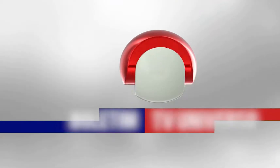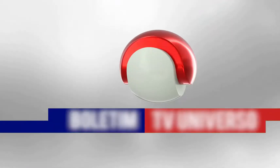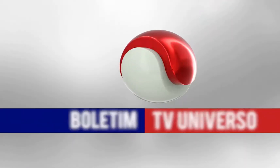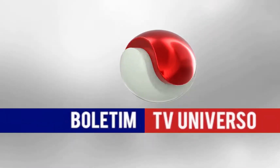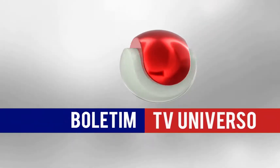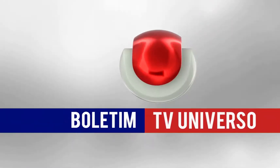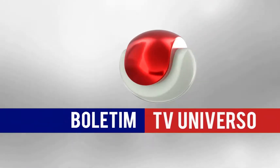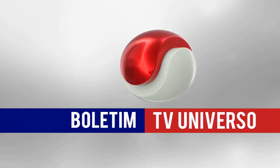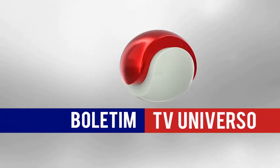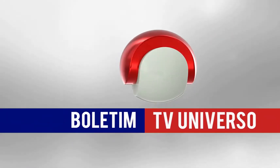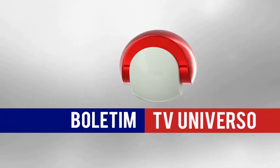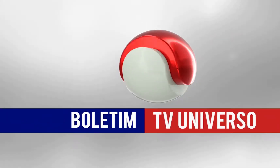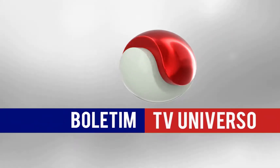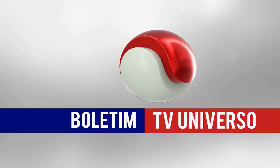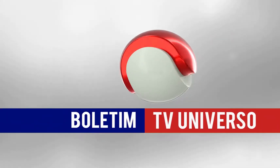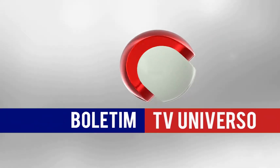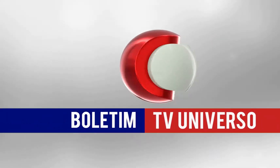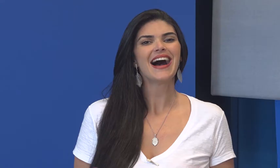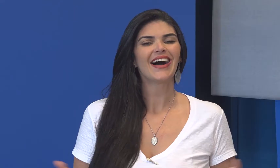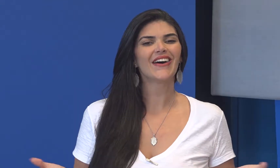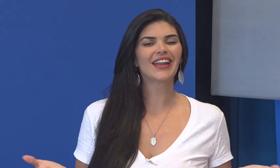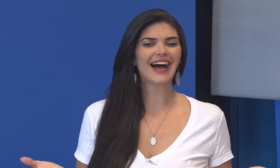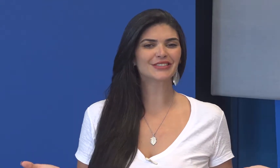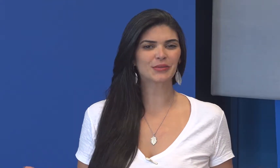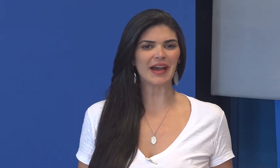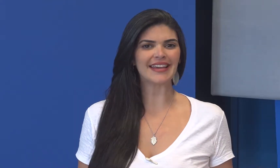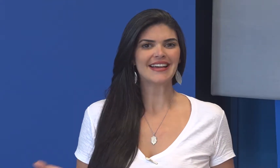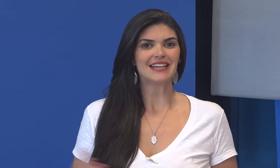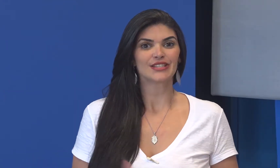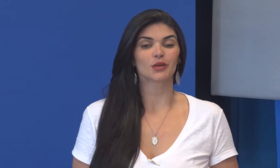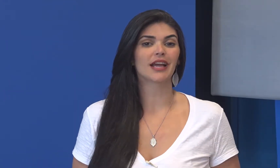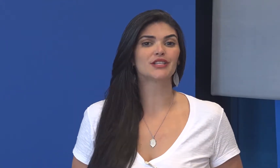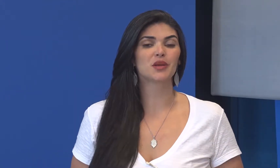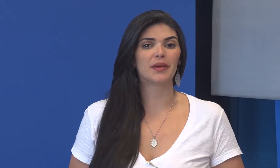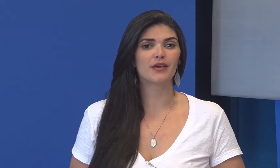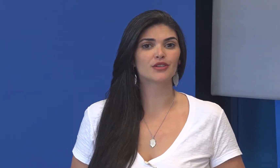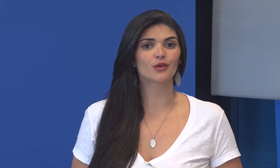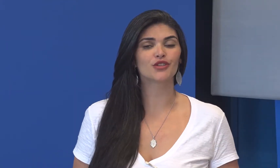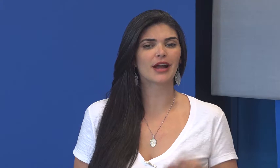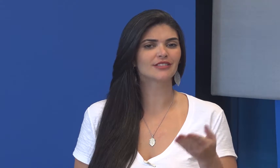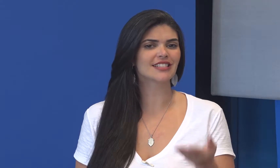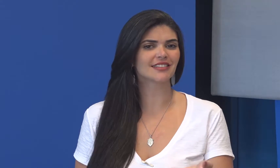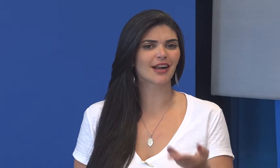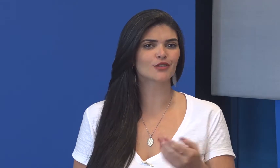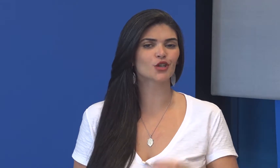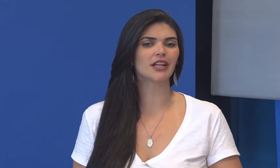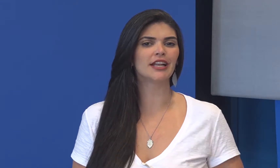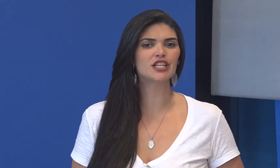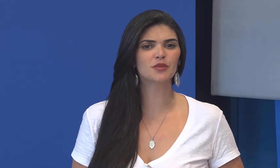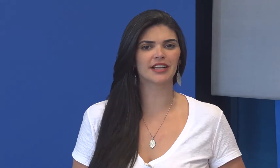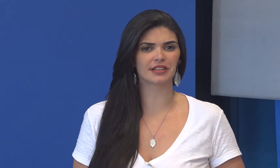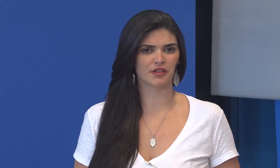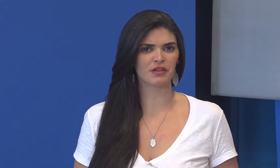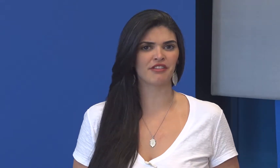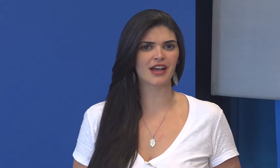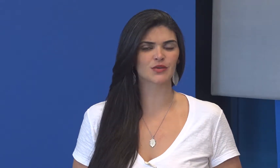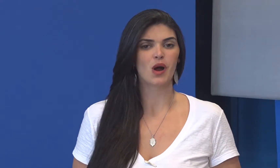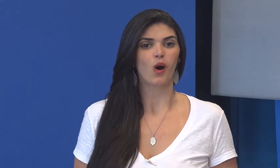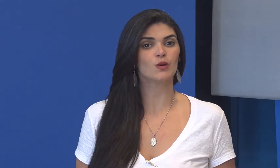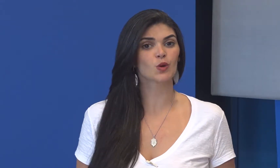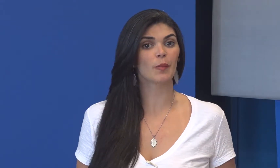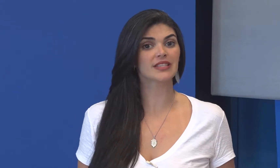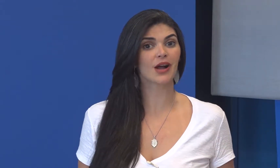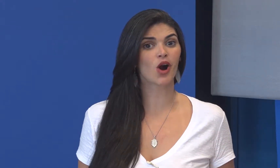Boletim TV Universo. Olá, tudo bem? Sou Thaís Ribeiro e estou direto da Central de Jornalismo da TV